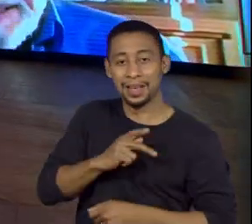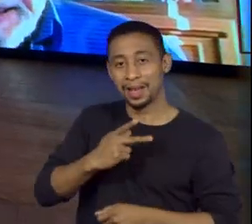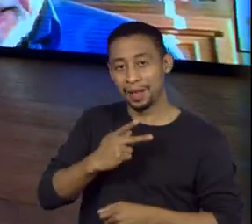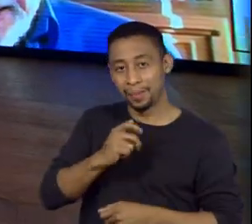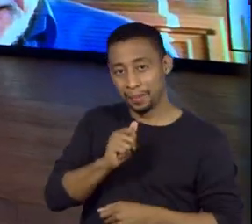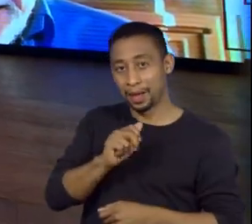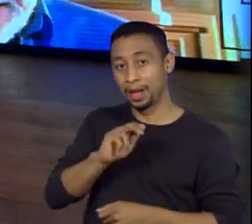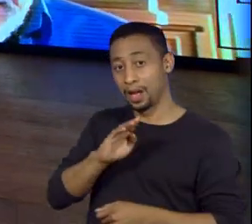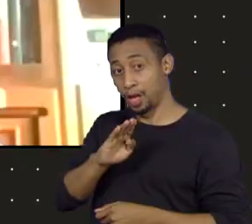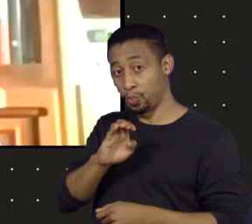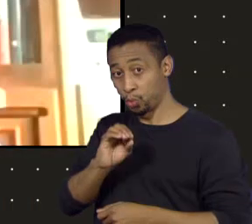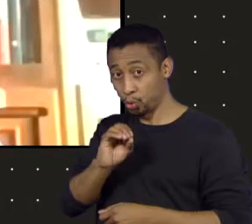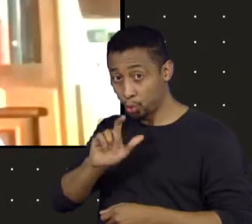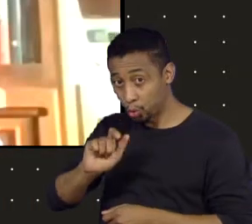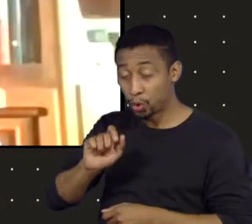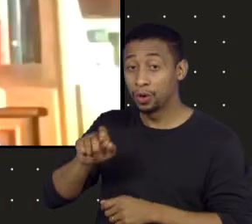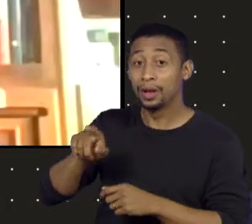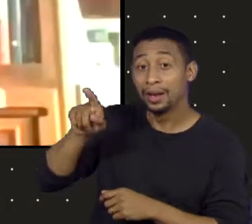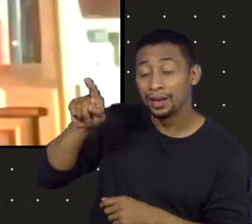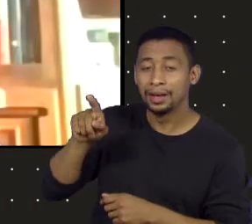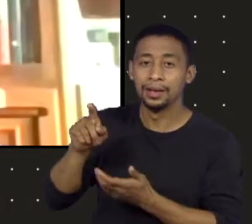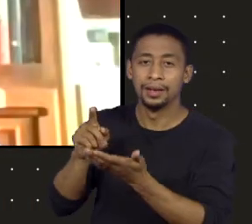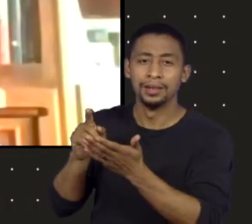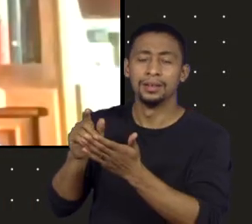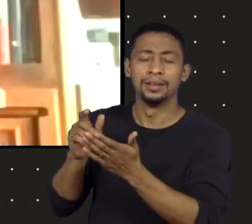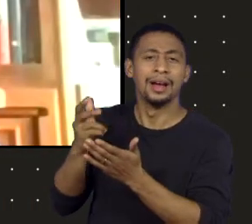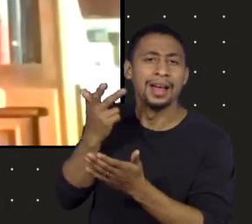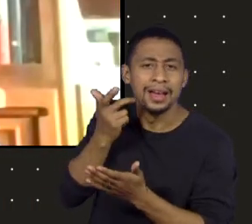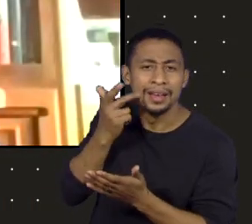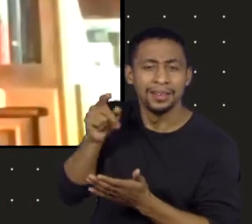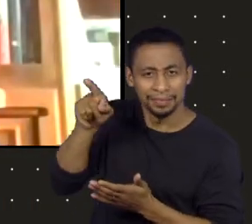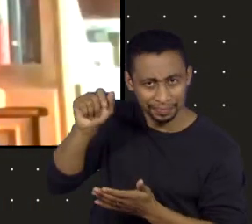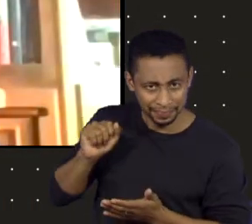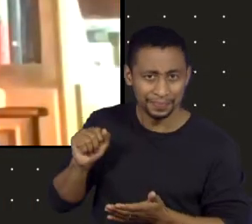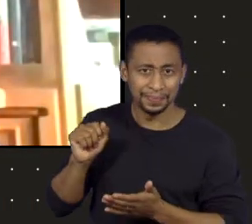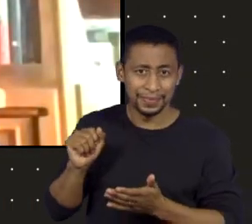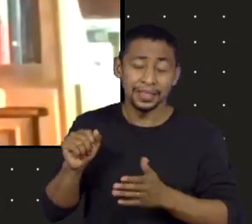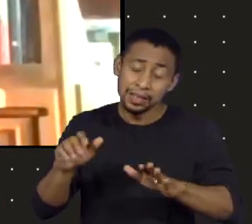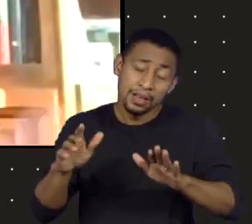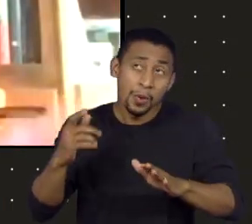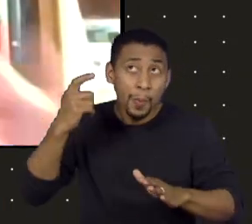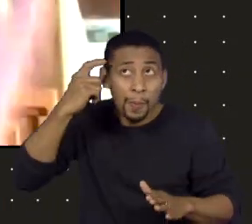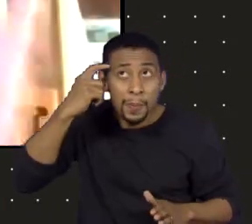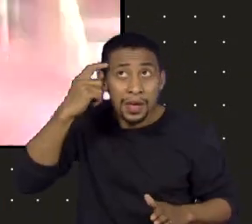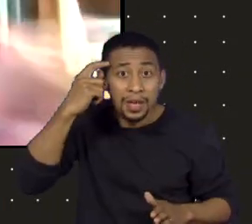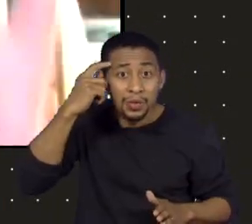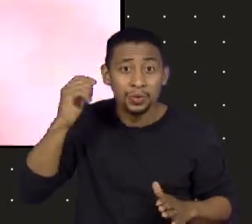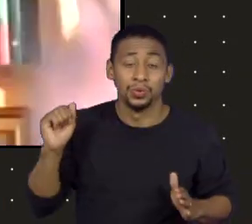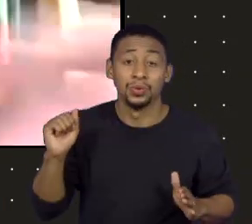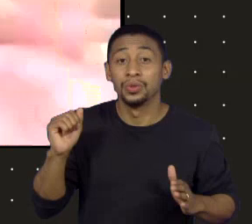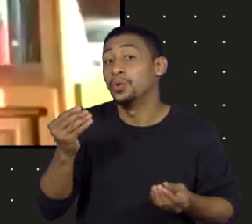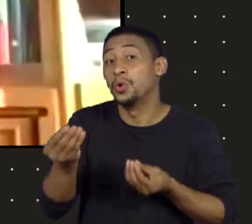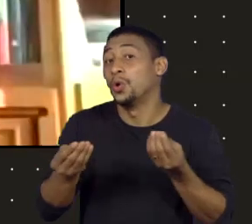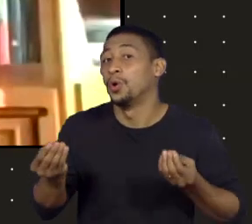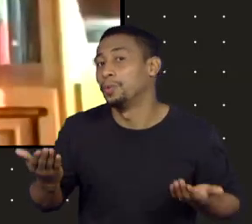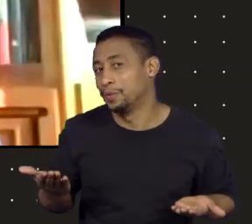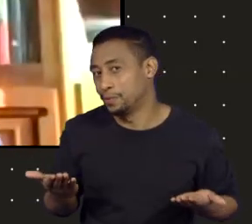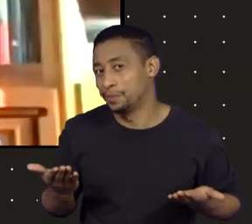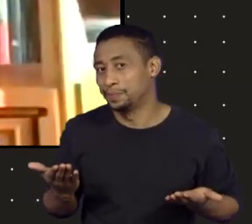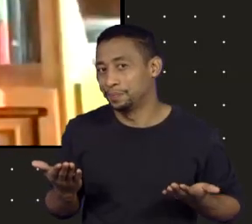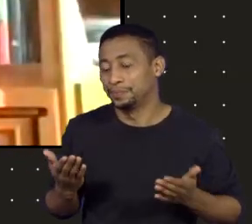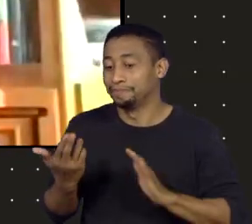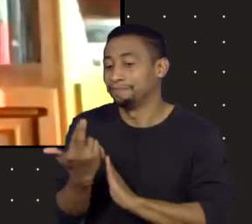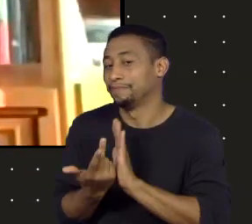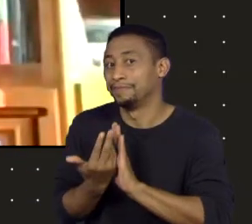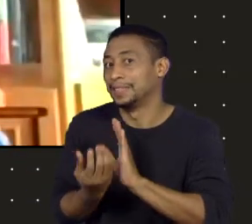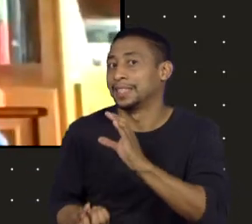Recife. Então, é isso. O trabalho que eu faço é o trabalho de pensar dentro da obra que eu